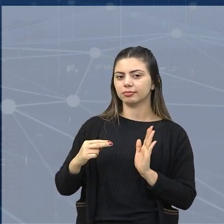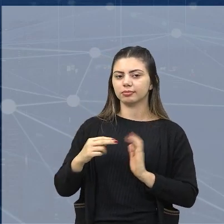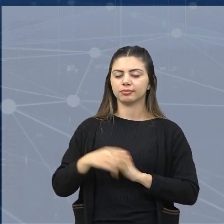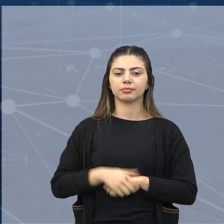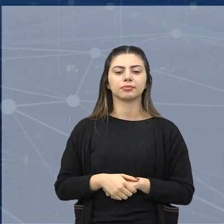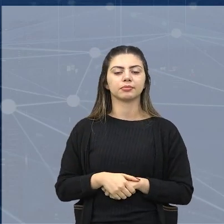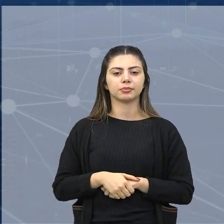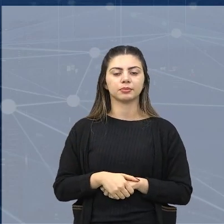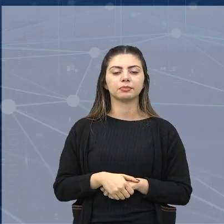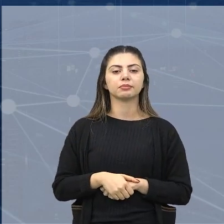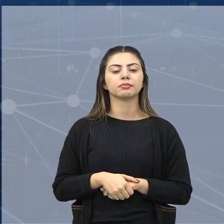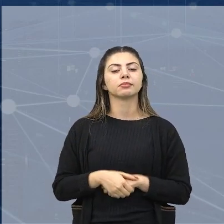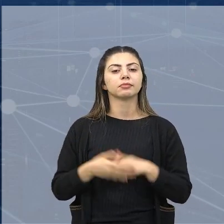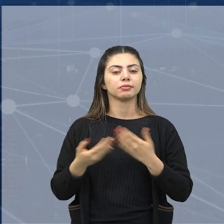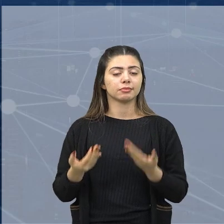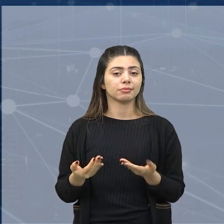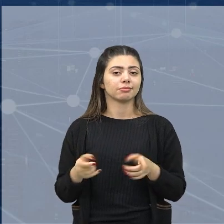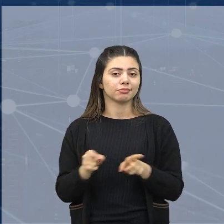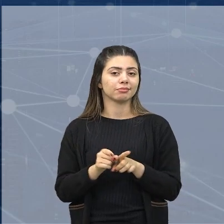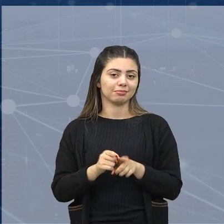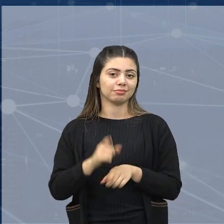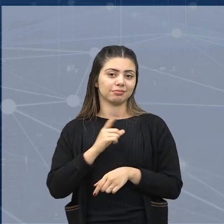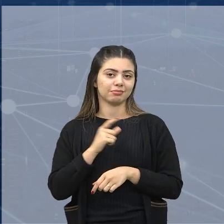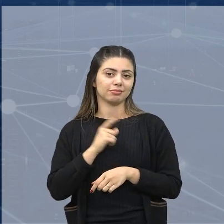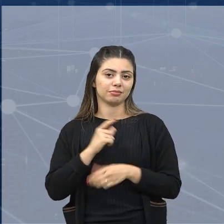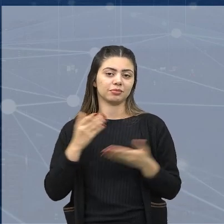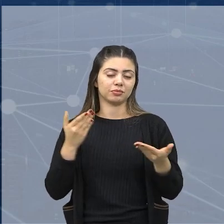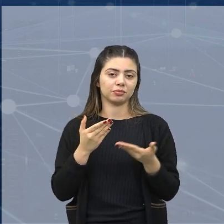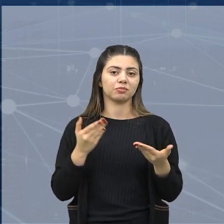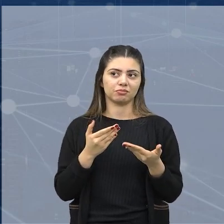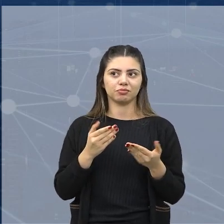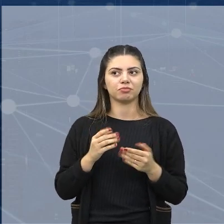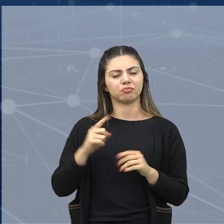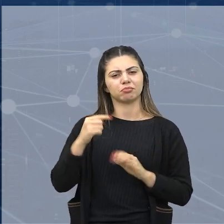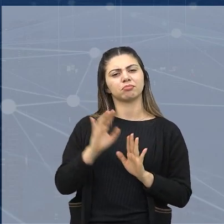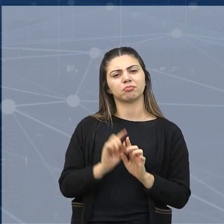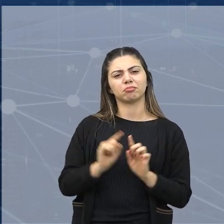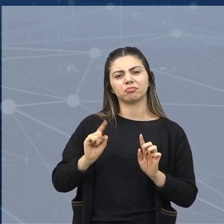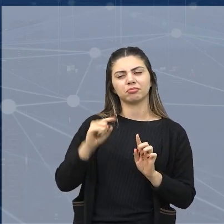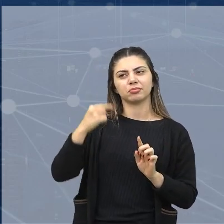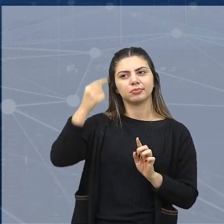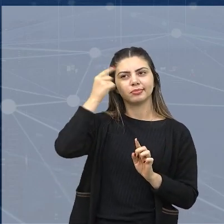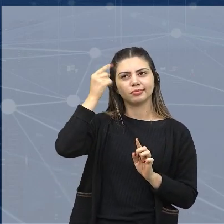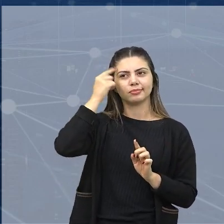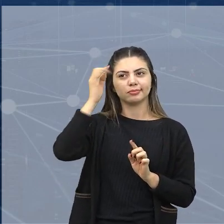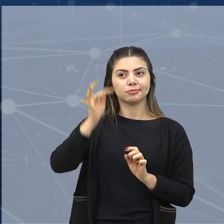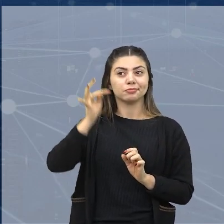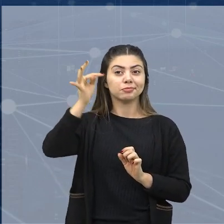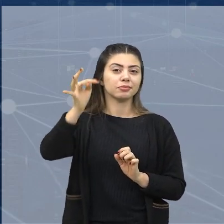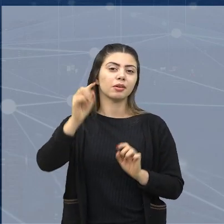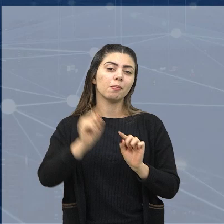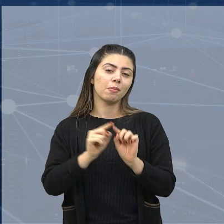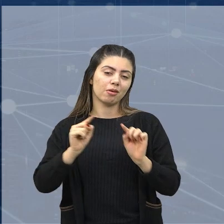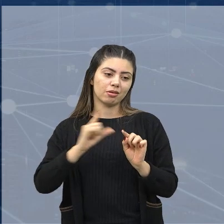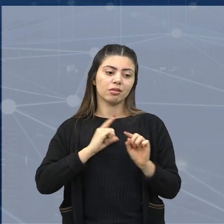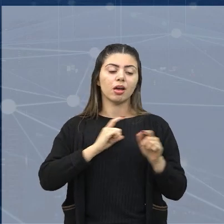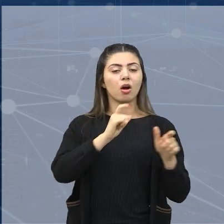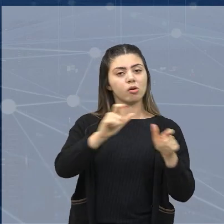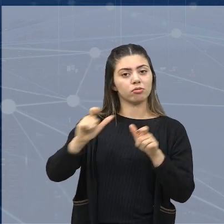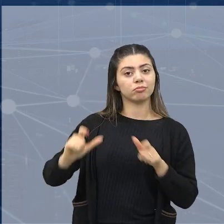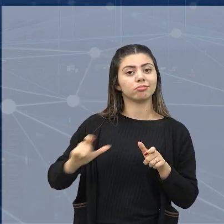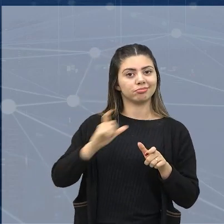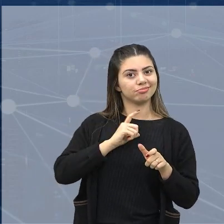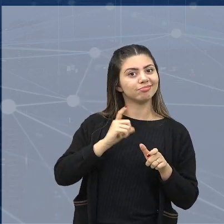Então, isso aqui também já existe, apesar de parecer, né, muito distante, já existem em alguns